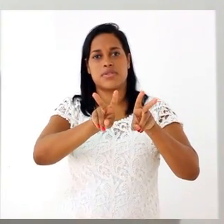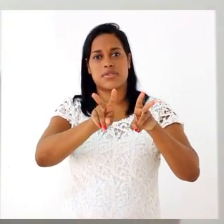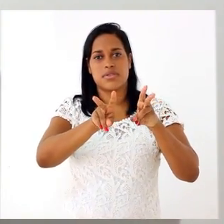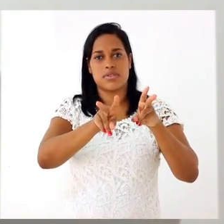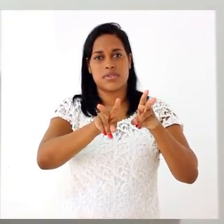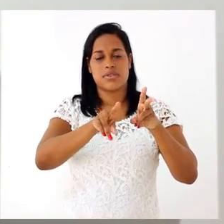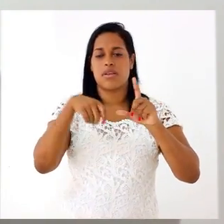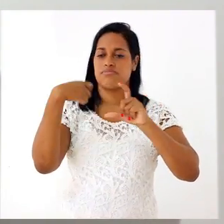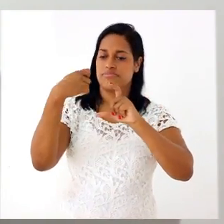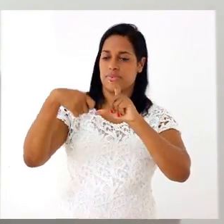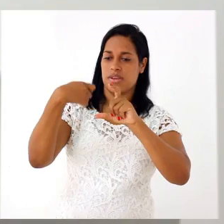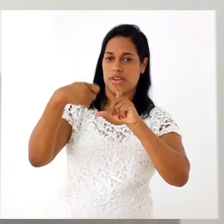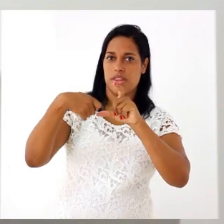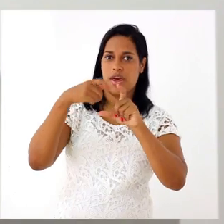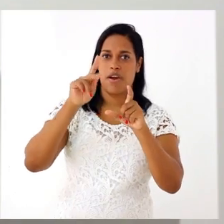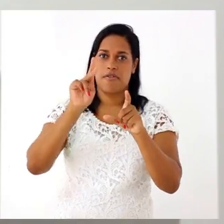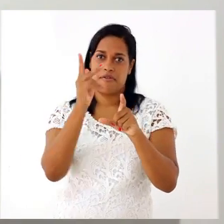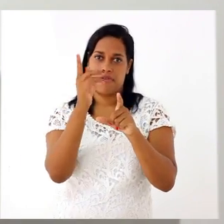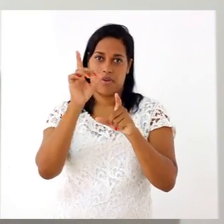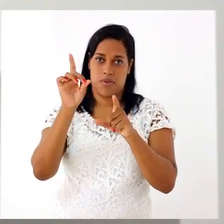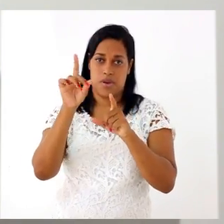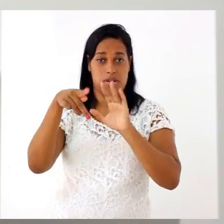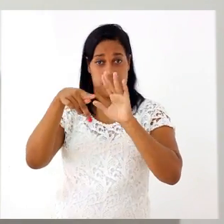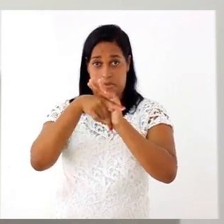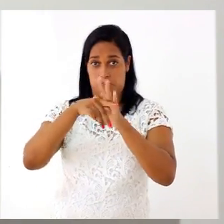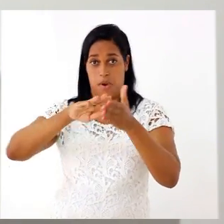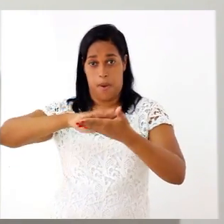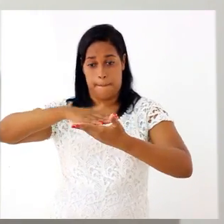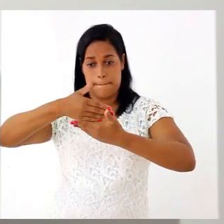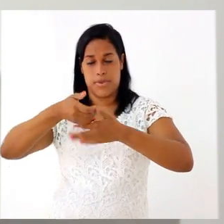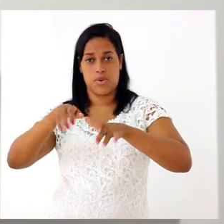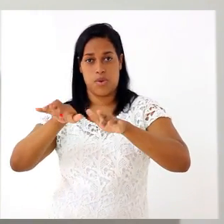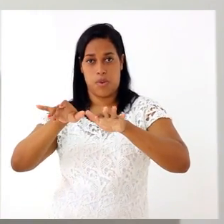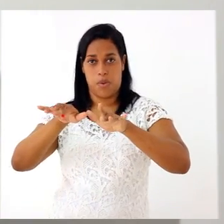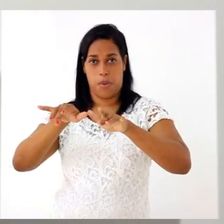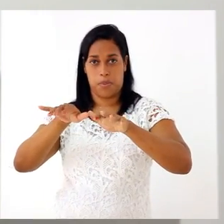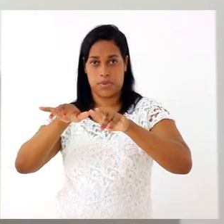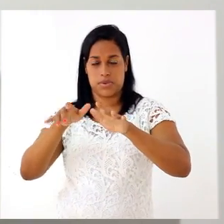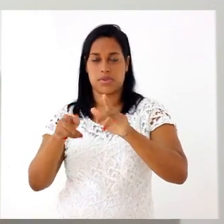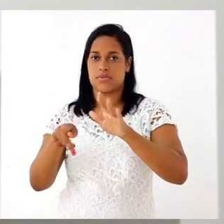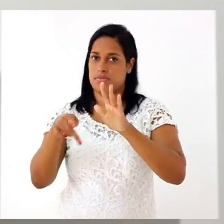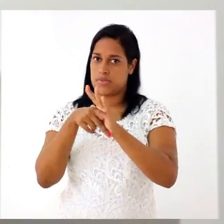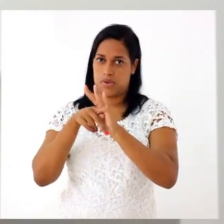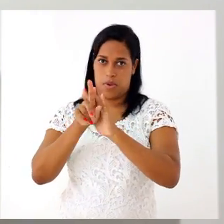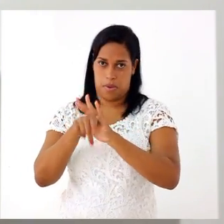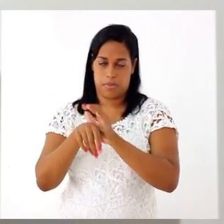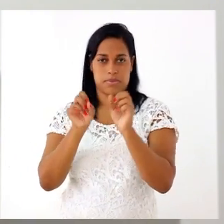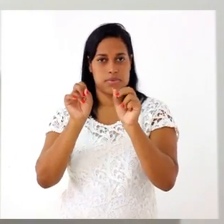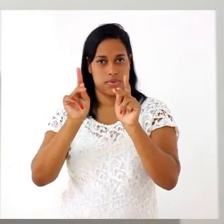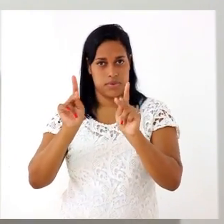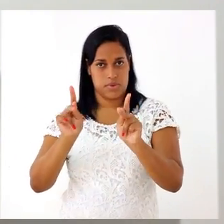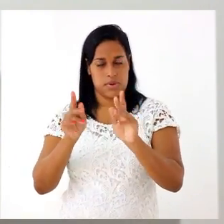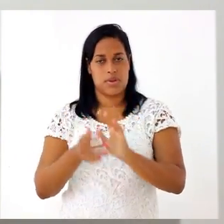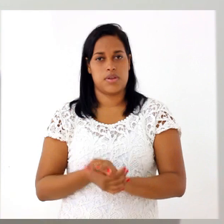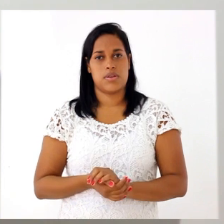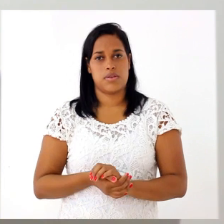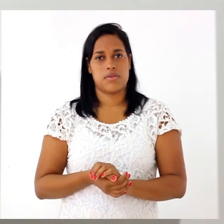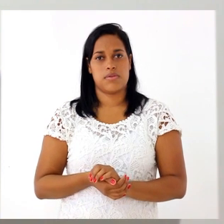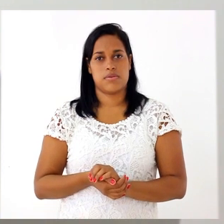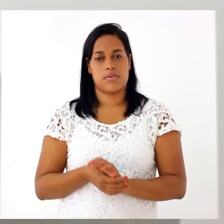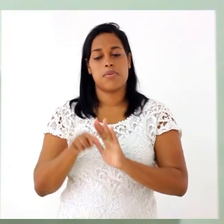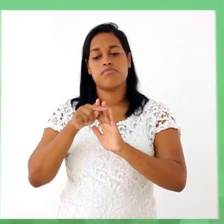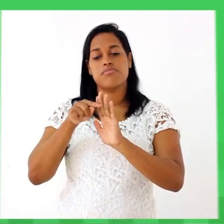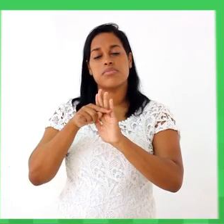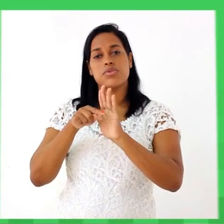né? No seu computador, ou um conjunto de computadores, ok? O projeto a